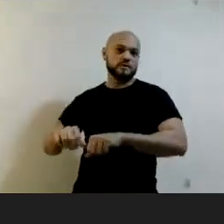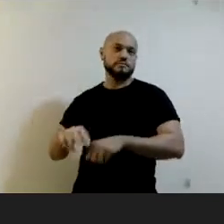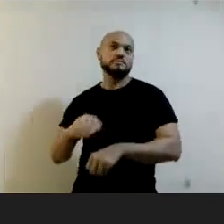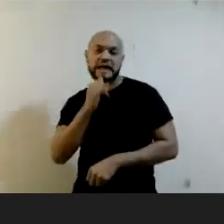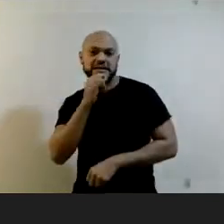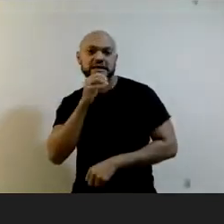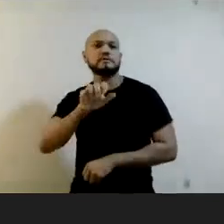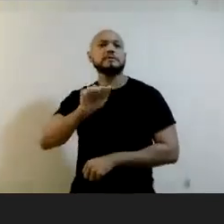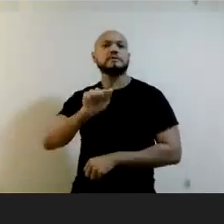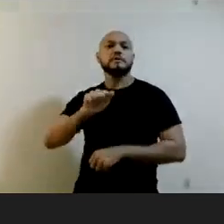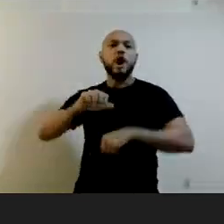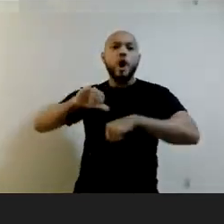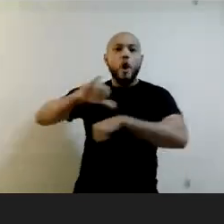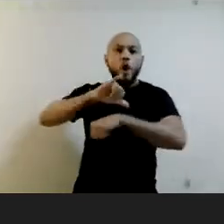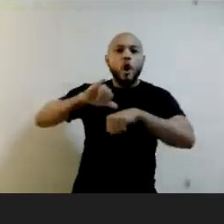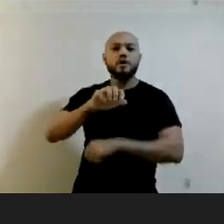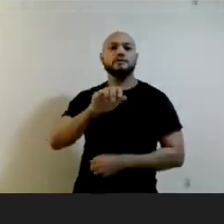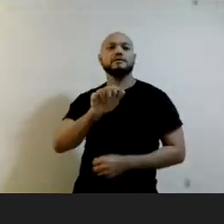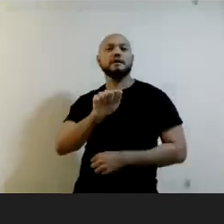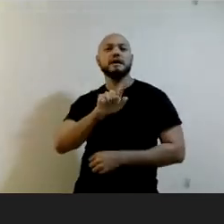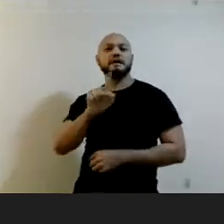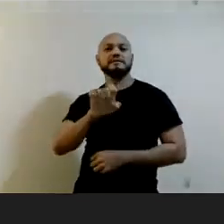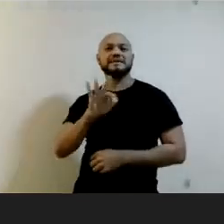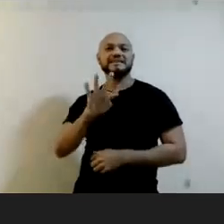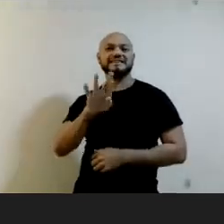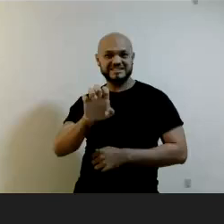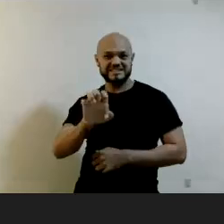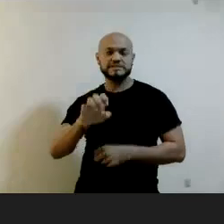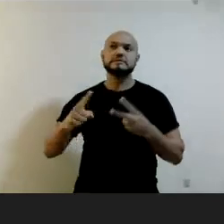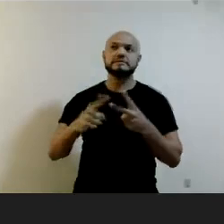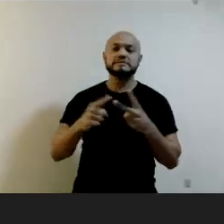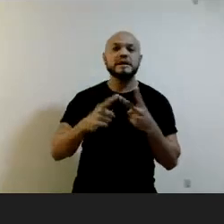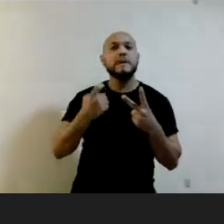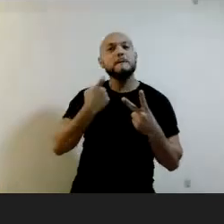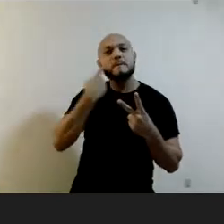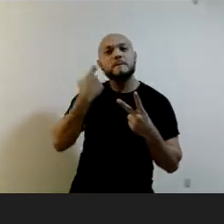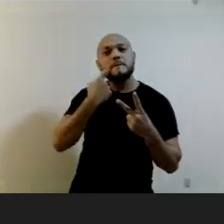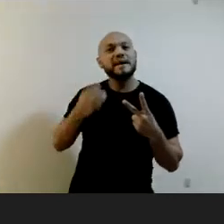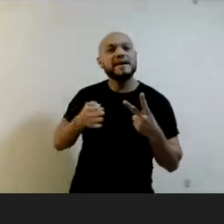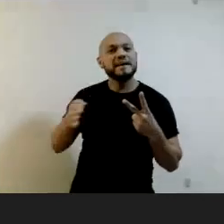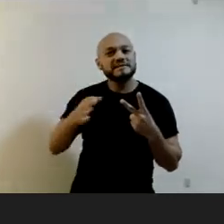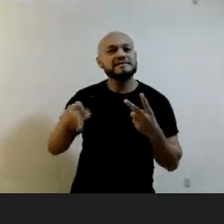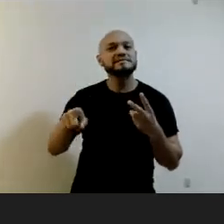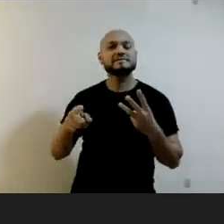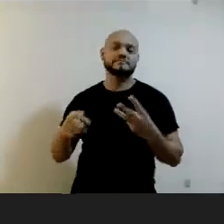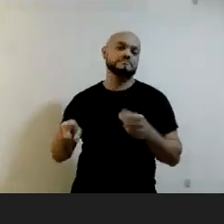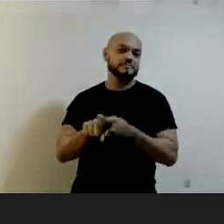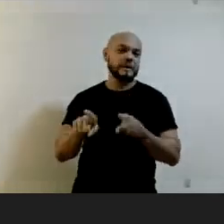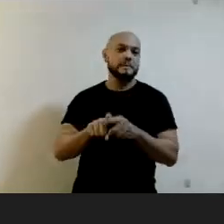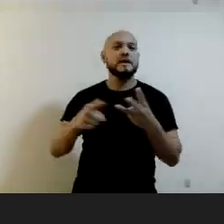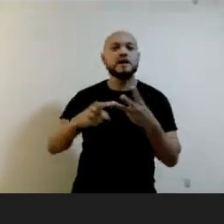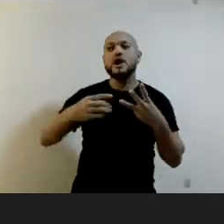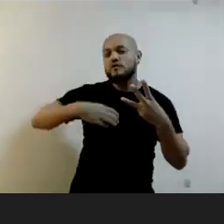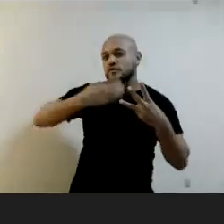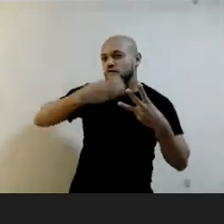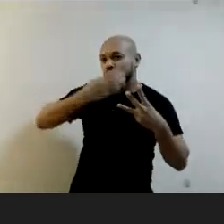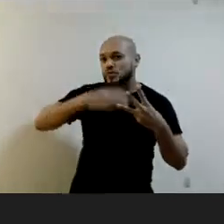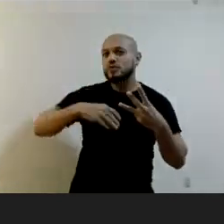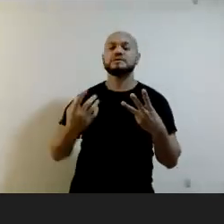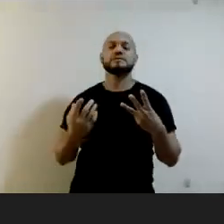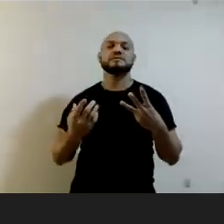gente ter a presença de peixe na nossa alimentação, a gente ter